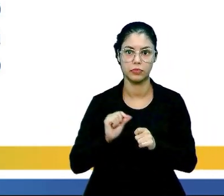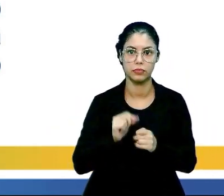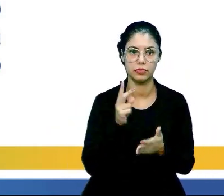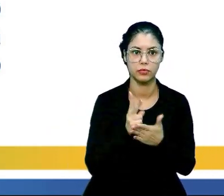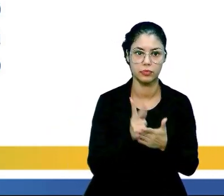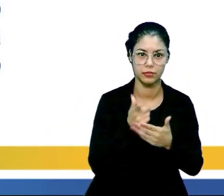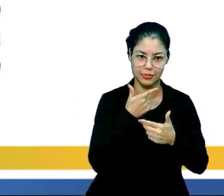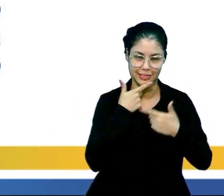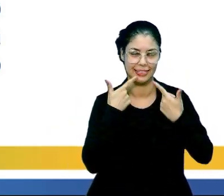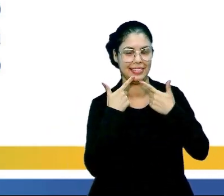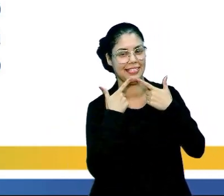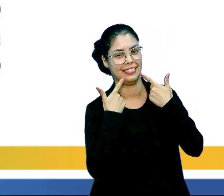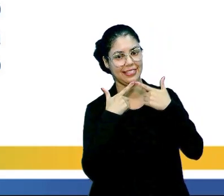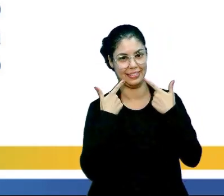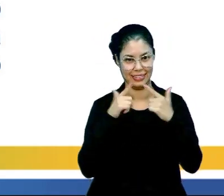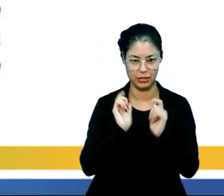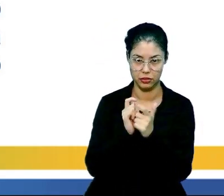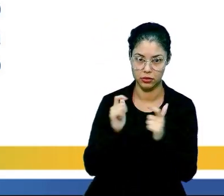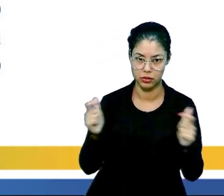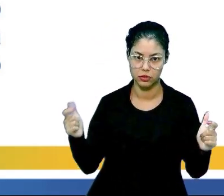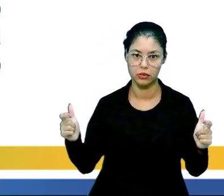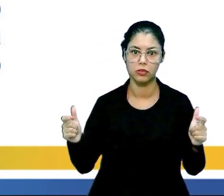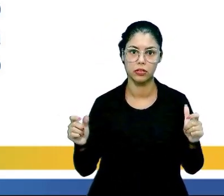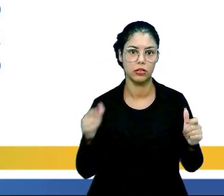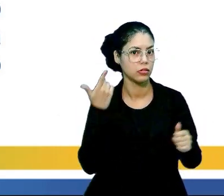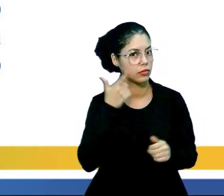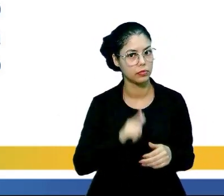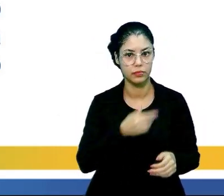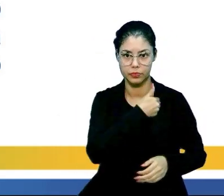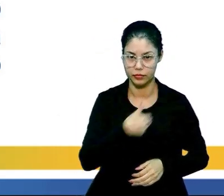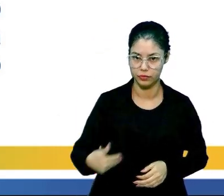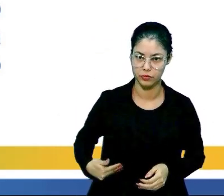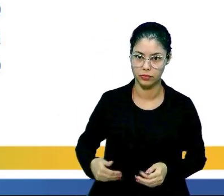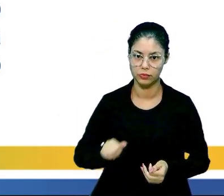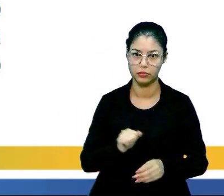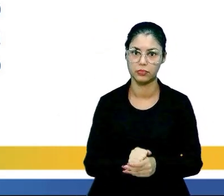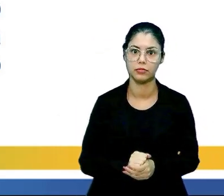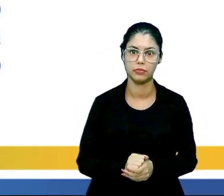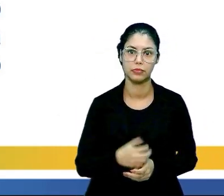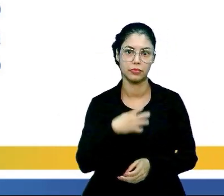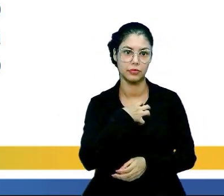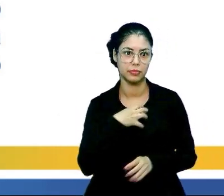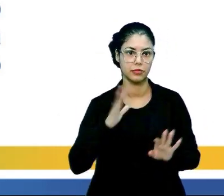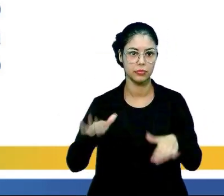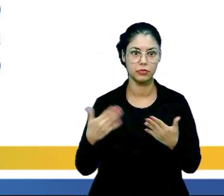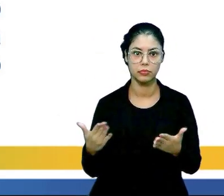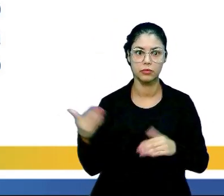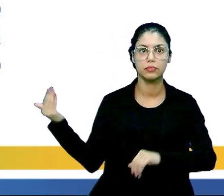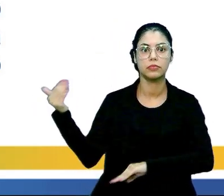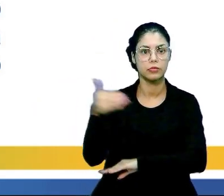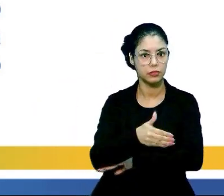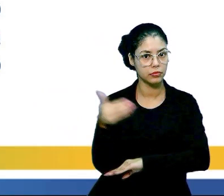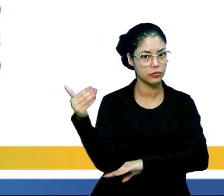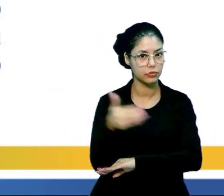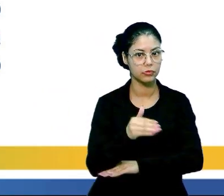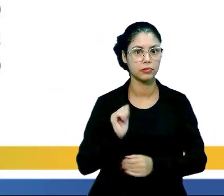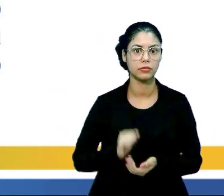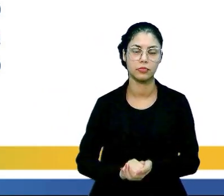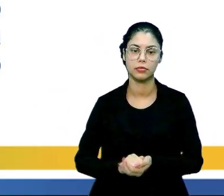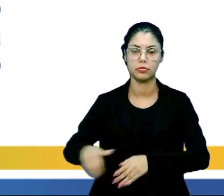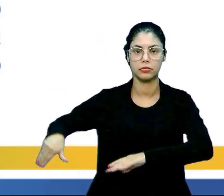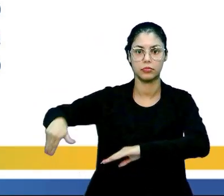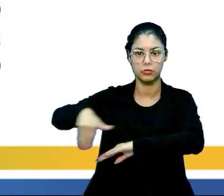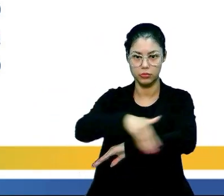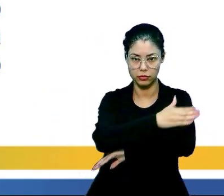ter episódios de riso exagerado e descontrolado em público, motivo pelo qual é